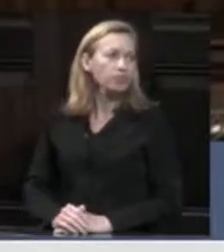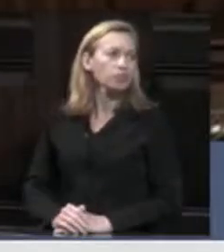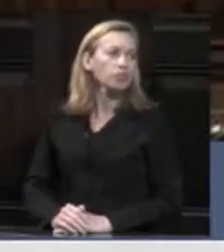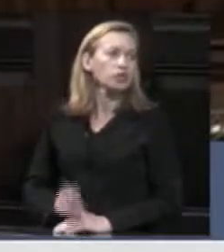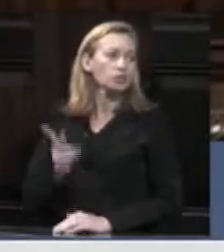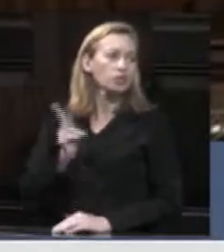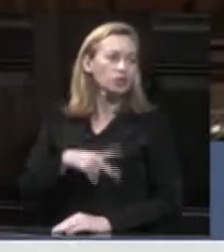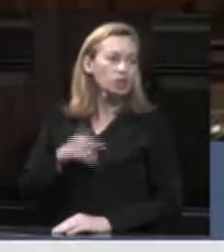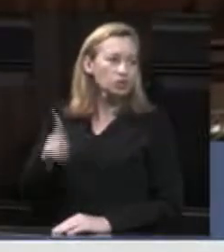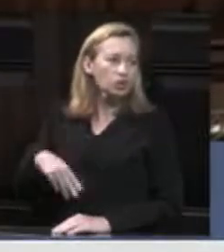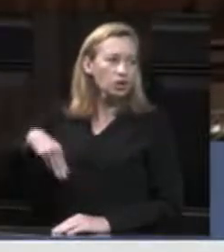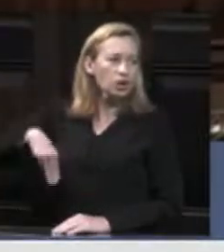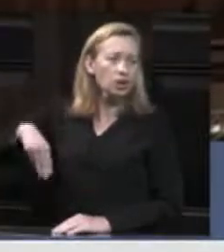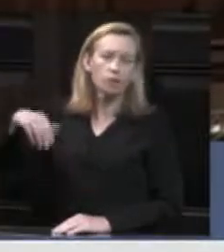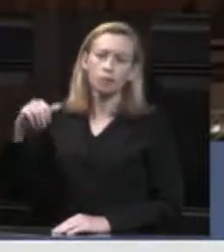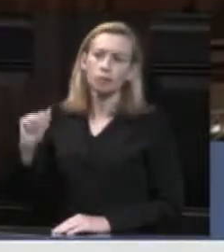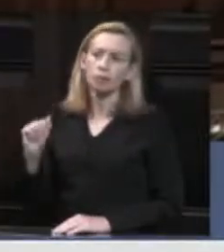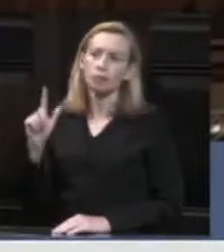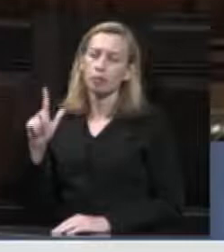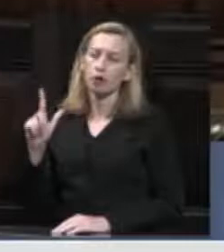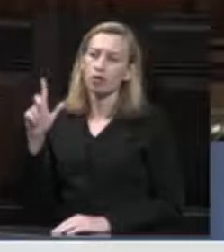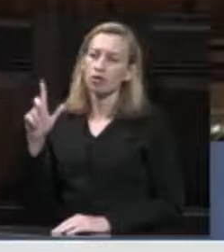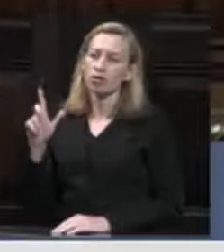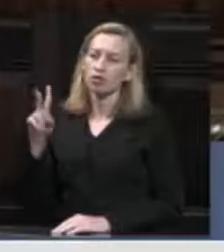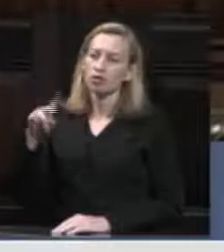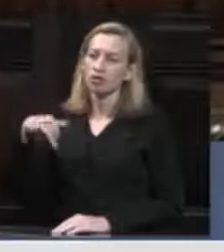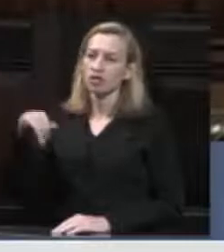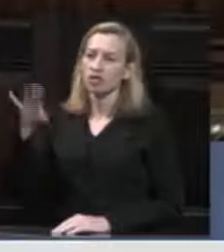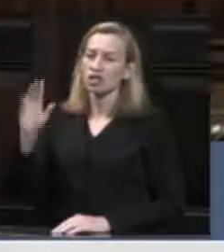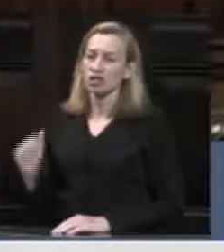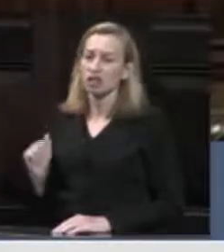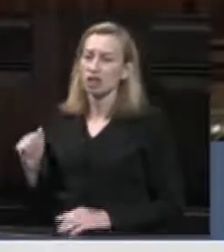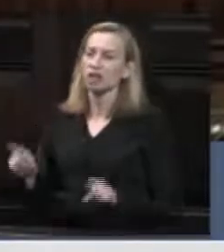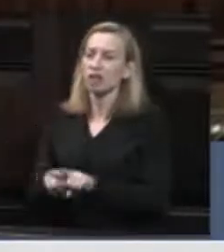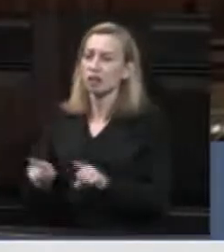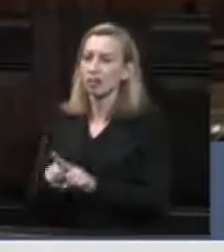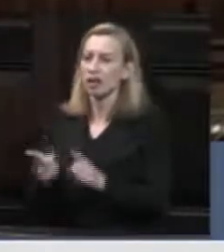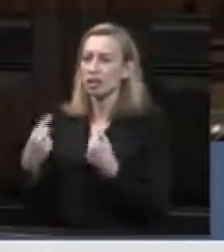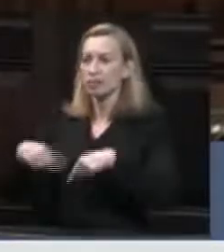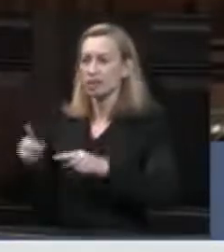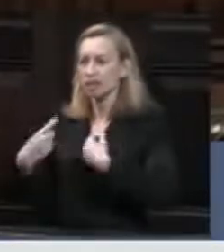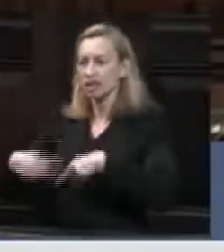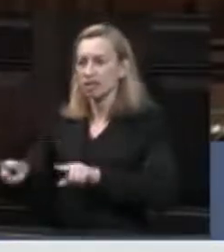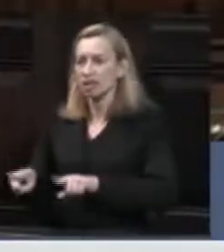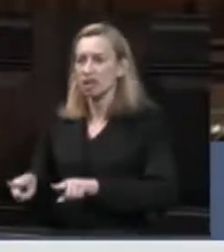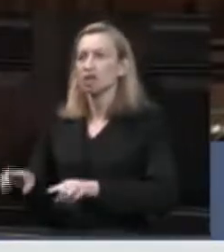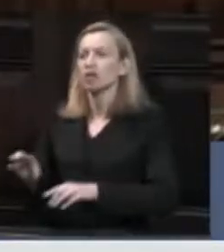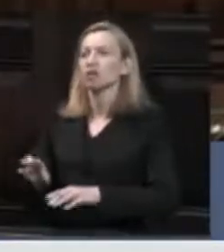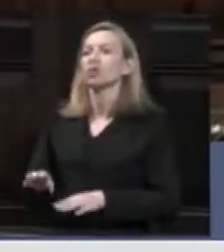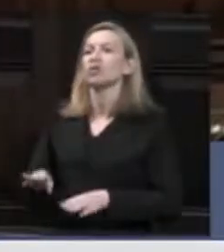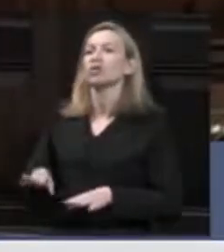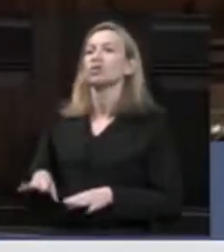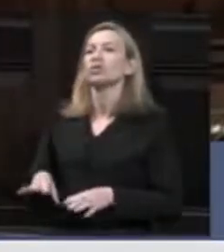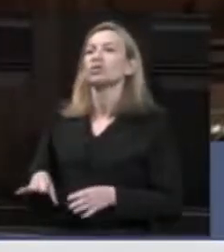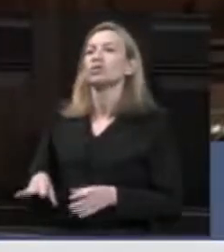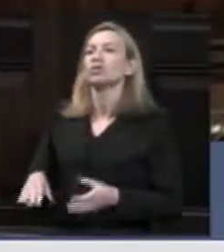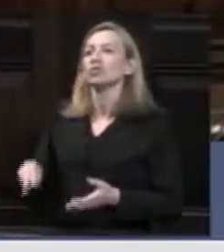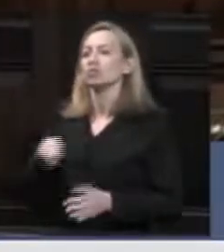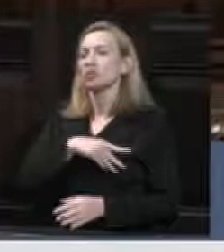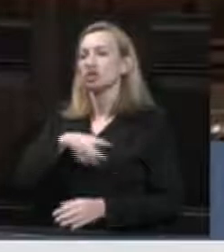Tuchman, assunto que já abordei aqui, diretamente perseguida pelo Ministério da Educação atualmente, para não